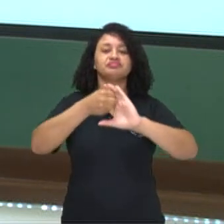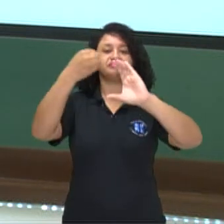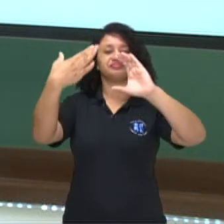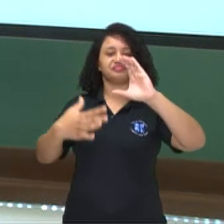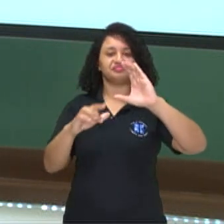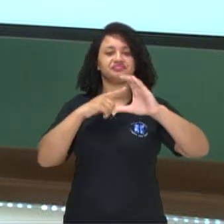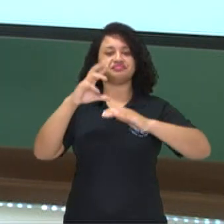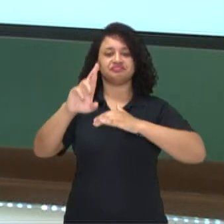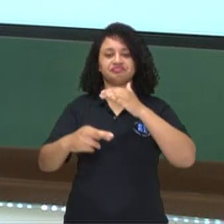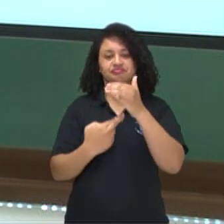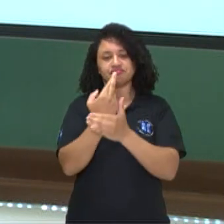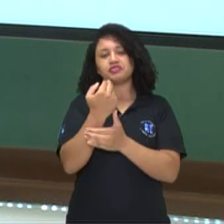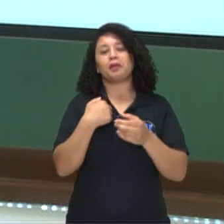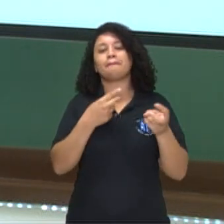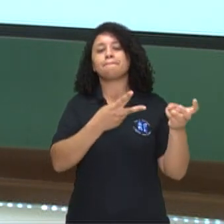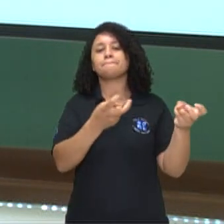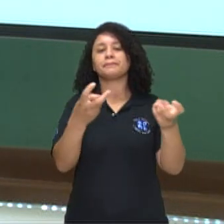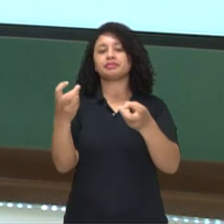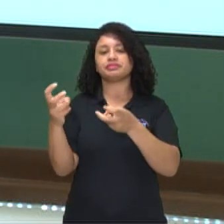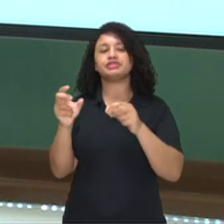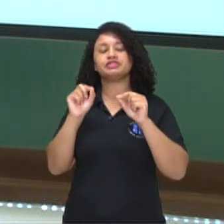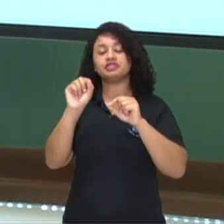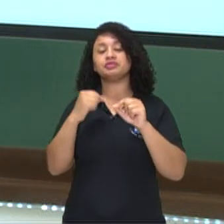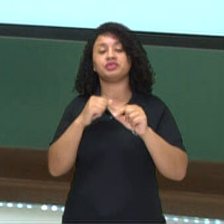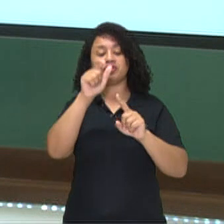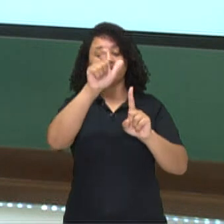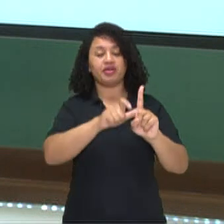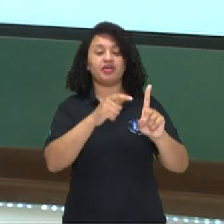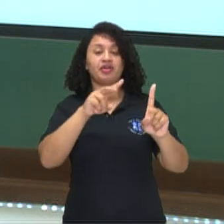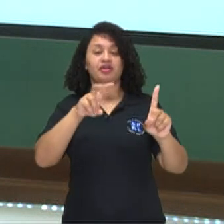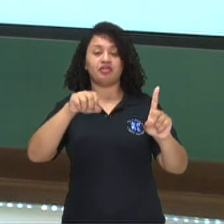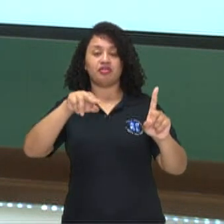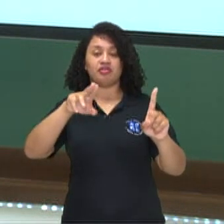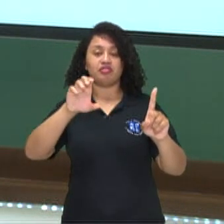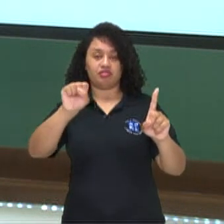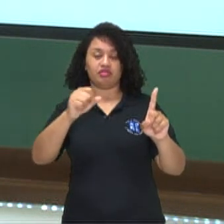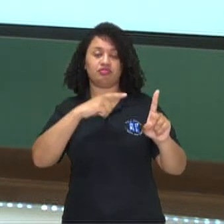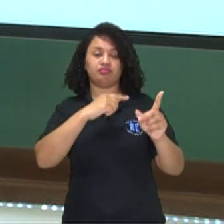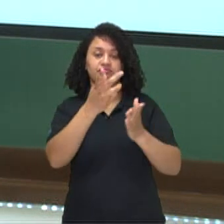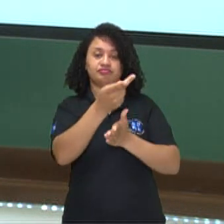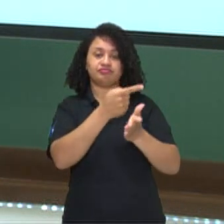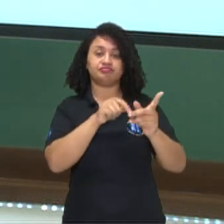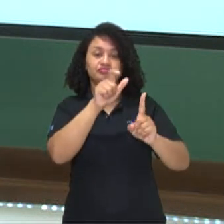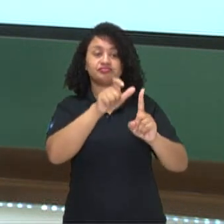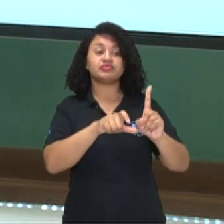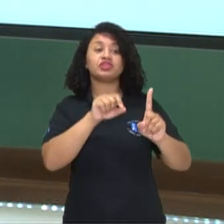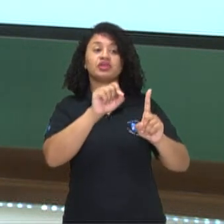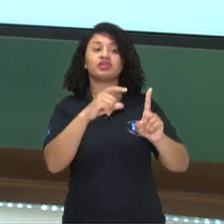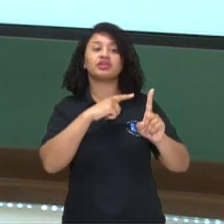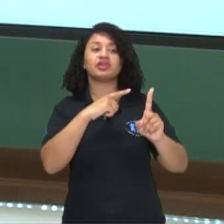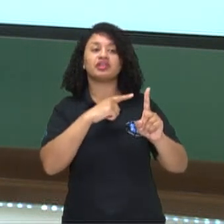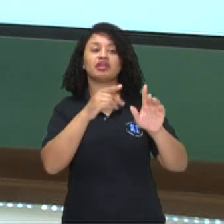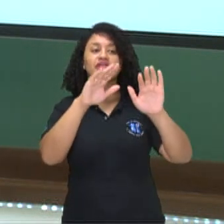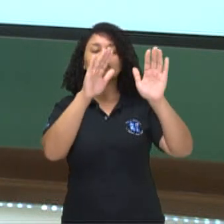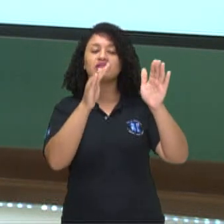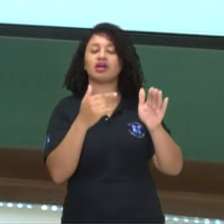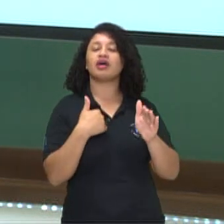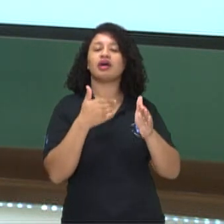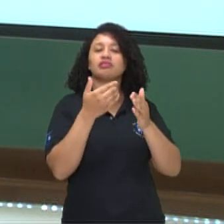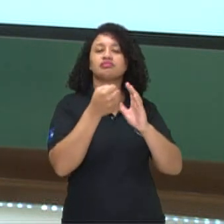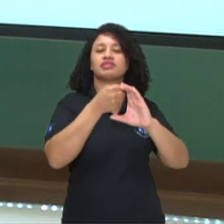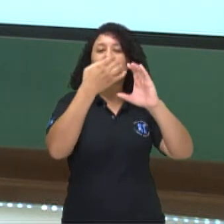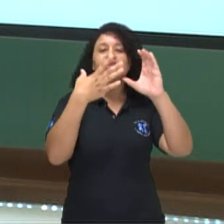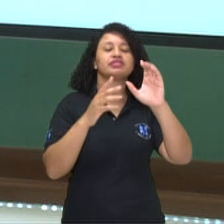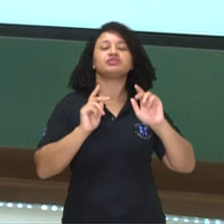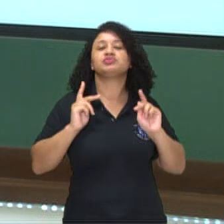Renascimento, né? Percebam, né, que a Vênus desenhada no centro do quadro, ela tem essas feições humanas, né?